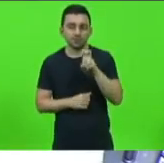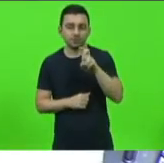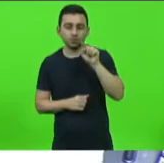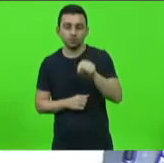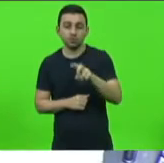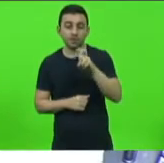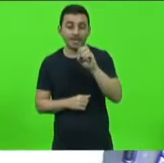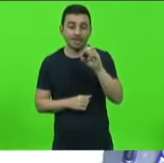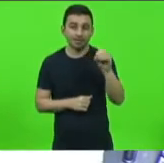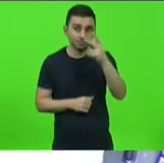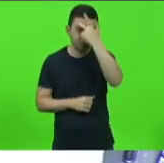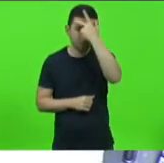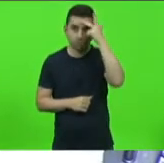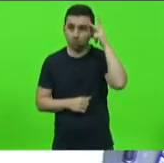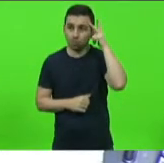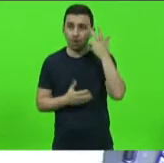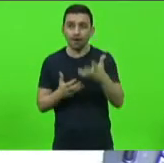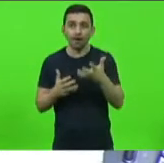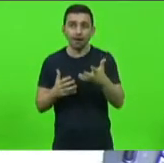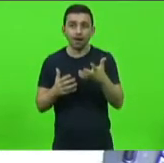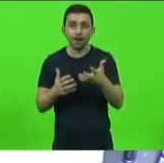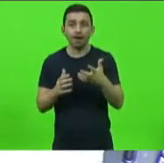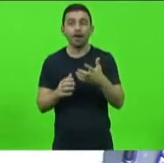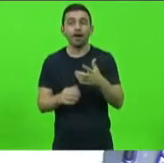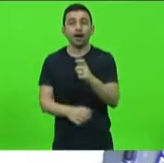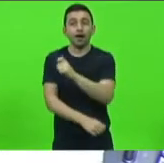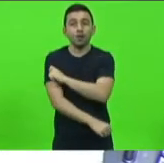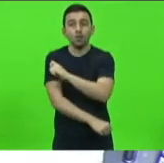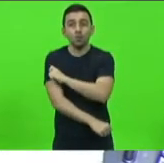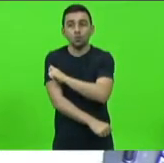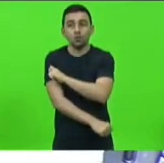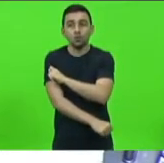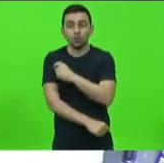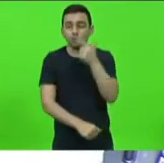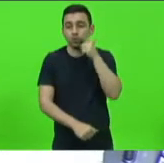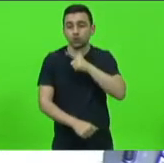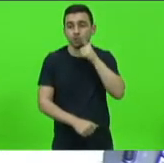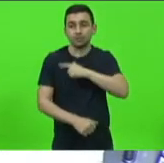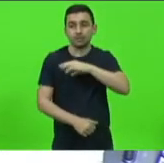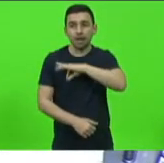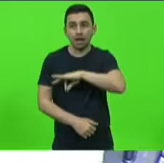5.500 pessoas querendo ser aluno para ganhar 4 mil.